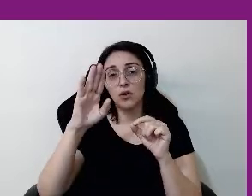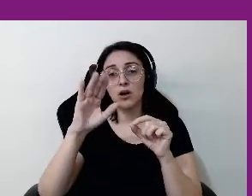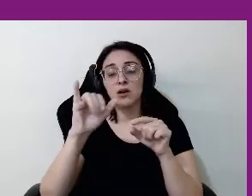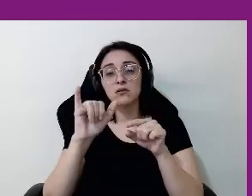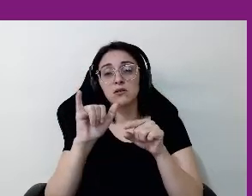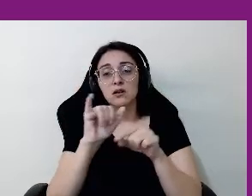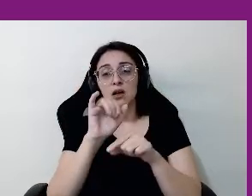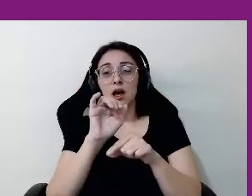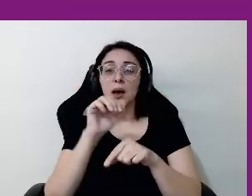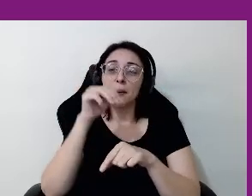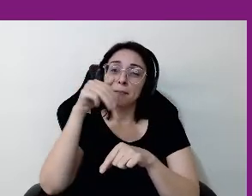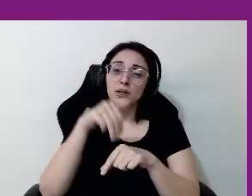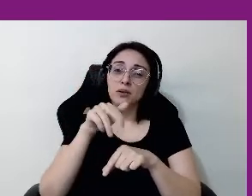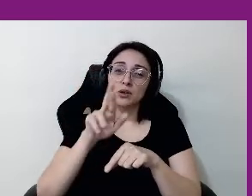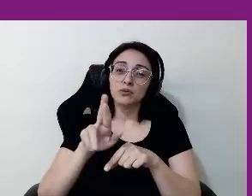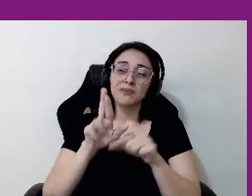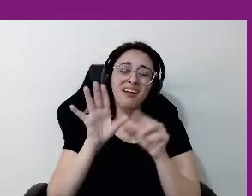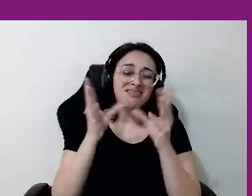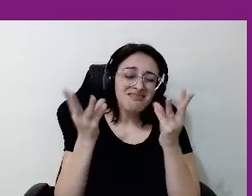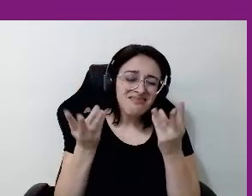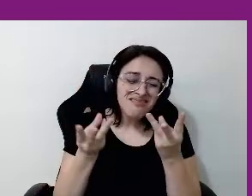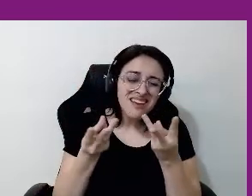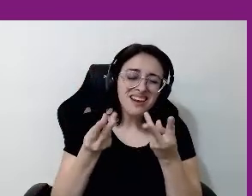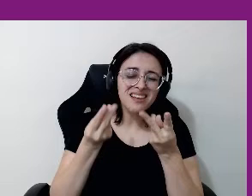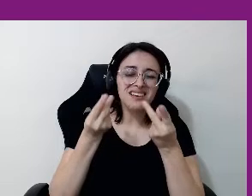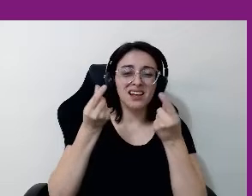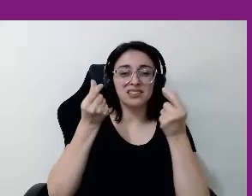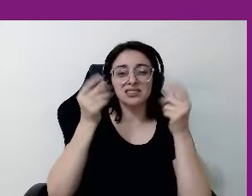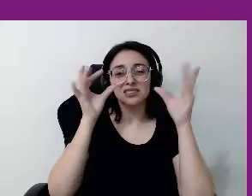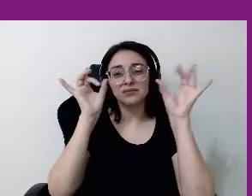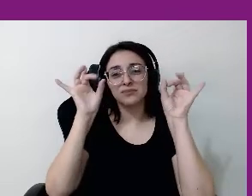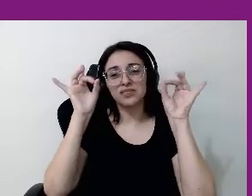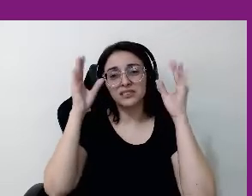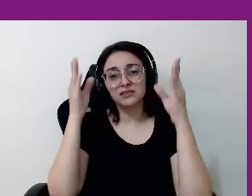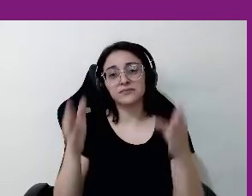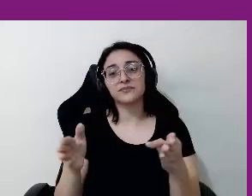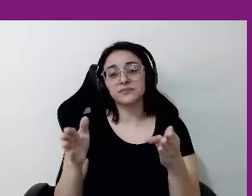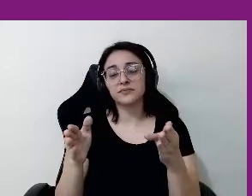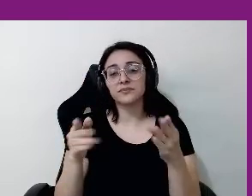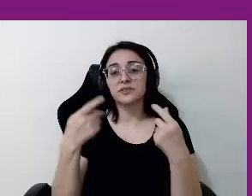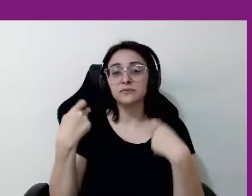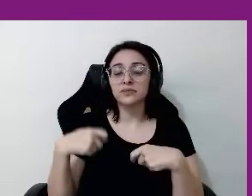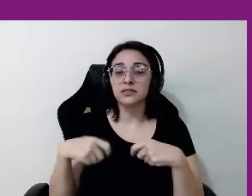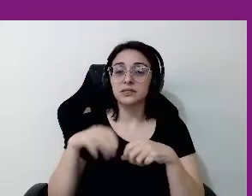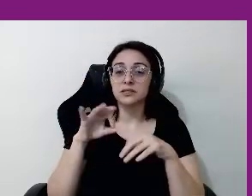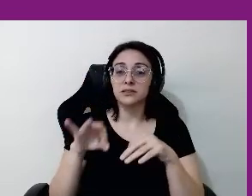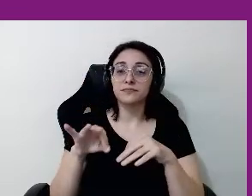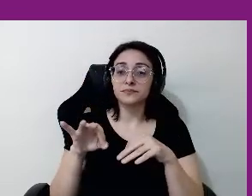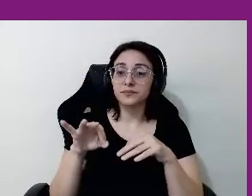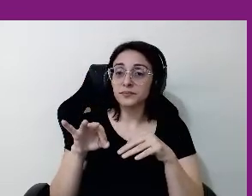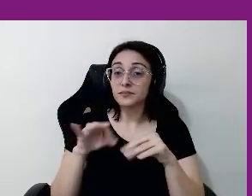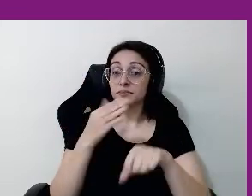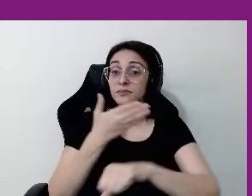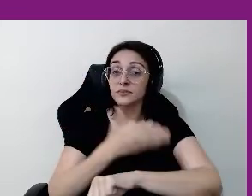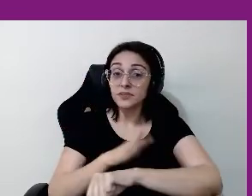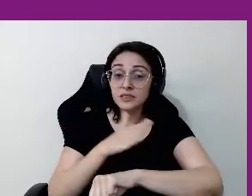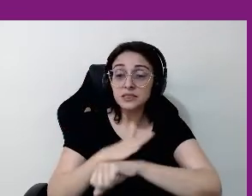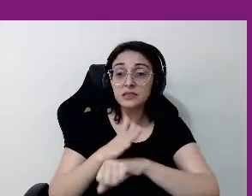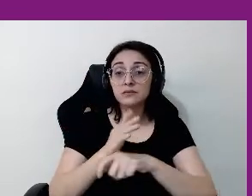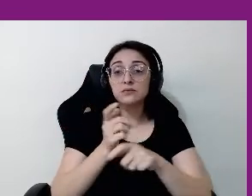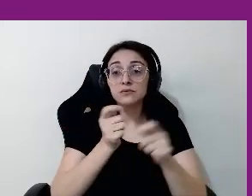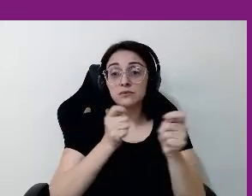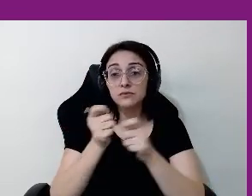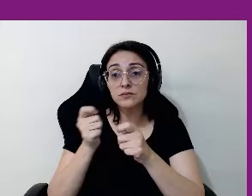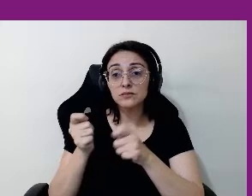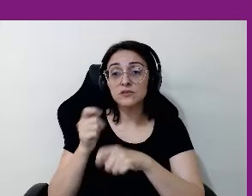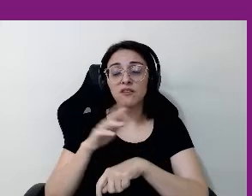de recrutamento, que é uma coisa muito delicada, muito específica, que deveria, e não foi treinada, não foi monitorada,